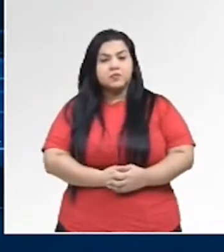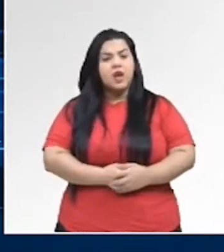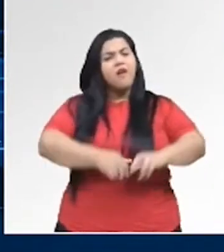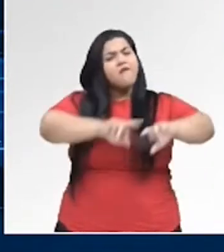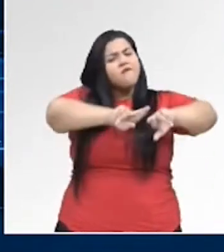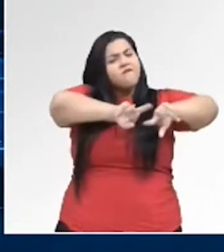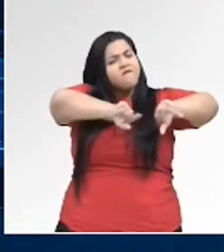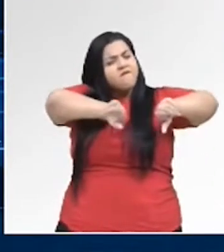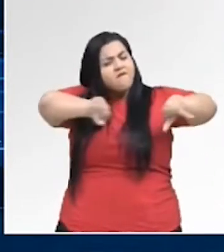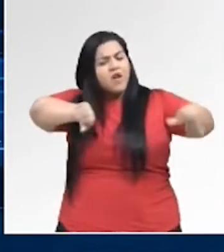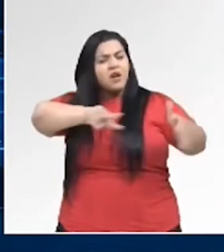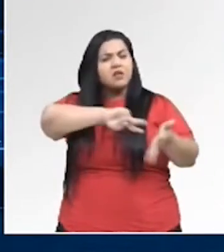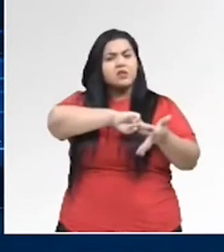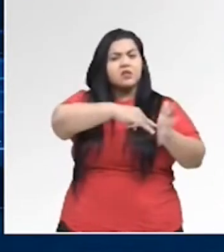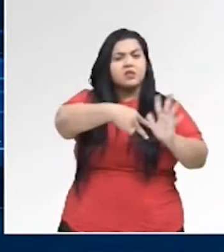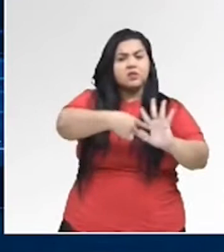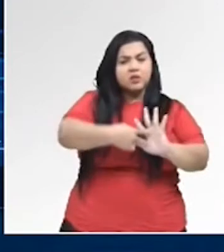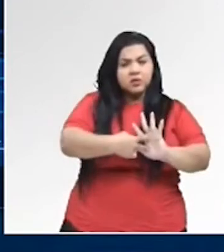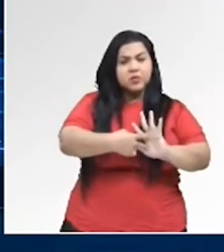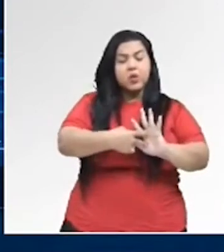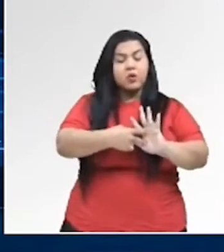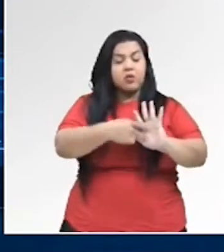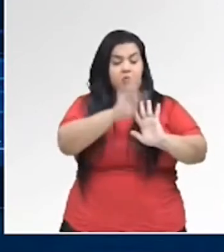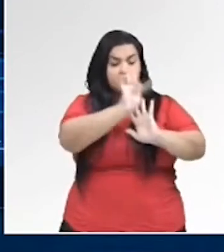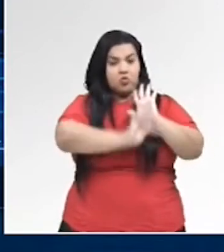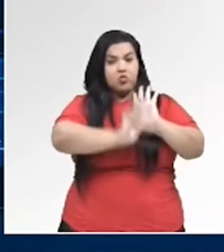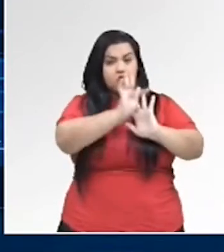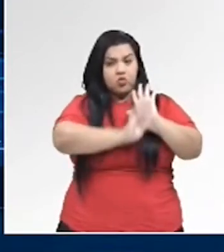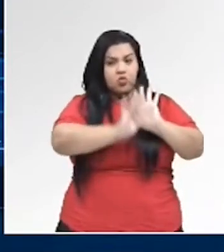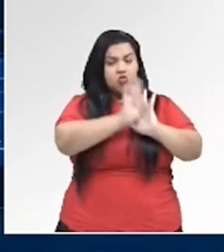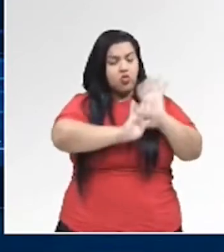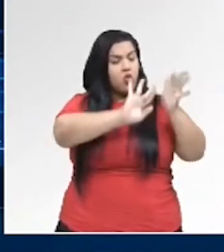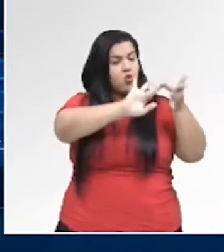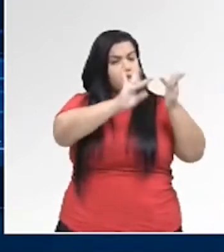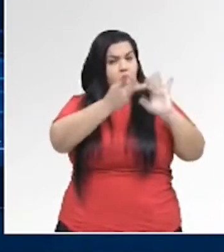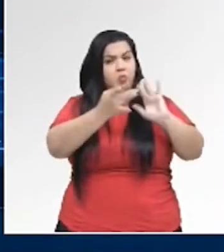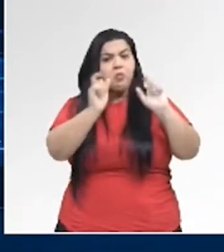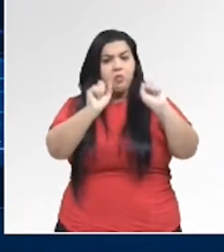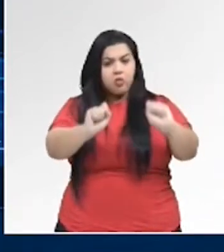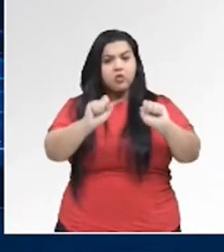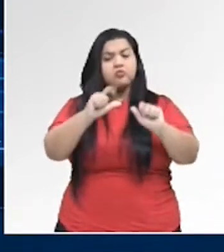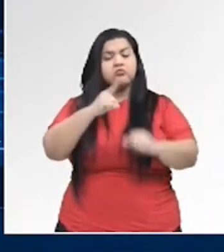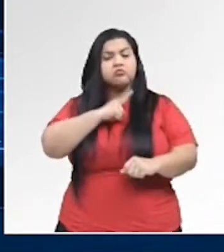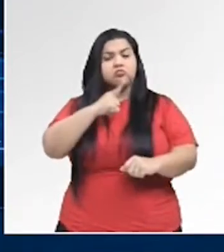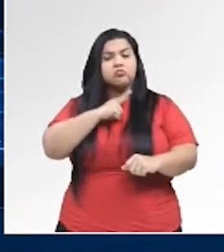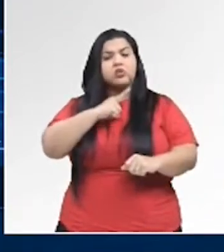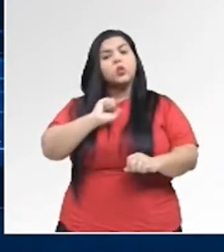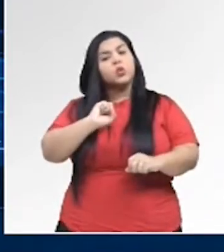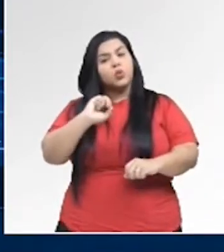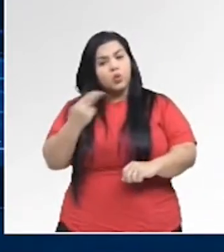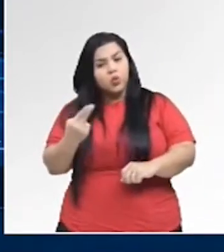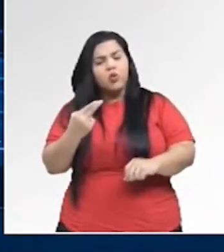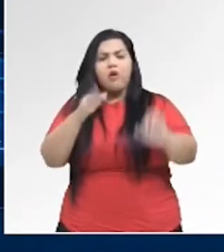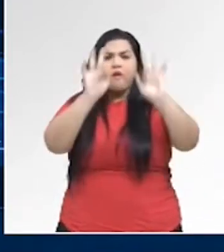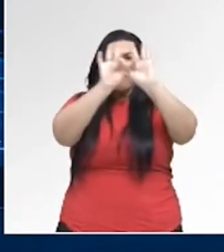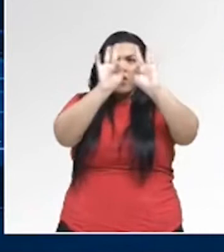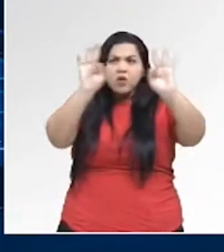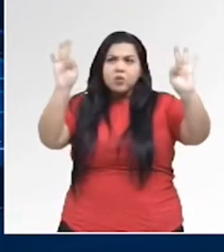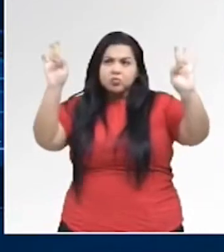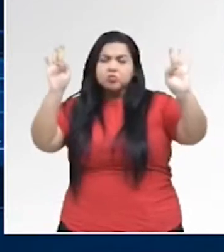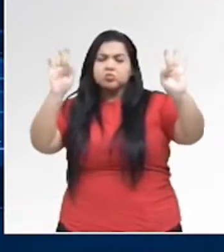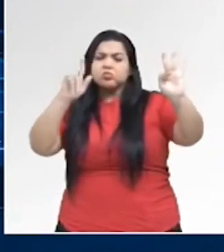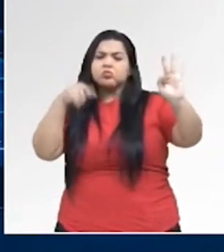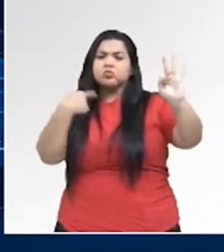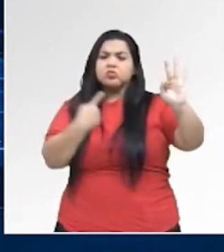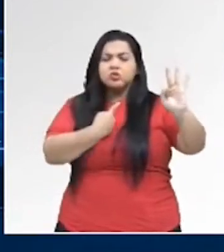Vários significados que um texto, que um contexto pode ter, tá? Ou até mesmo uma frase que nós